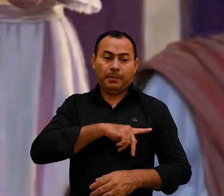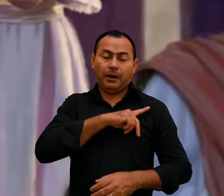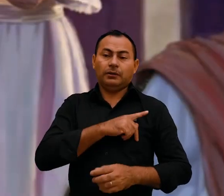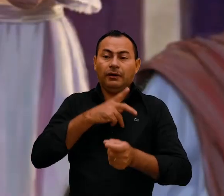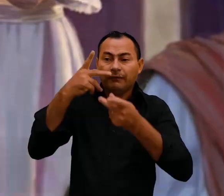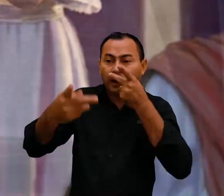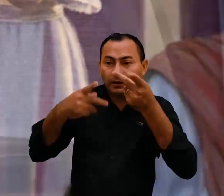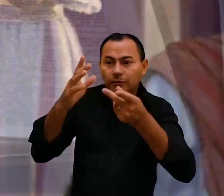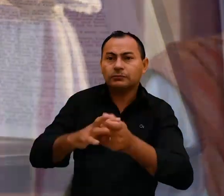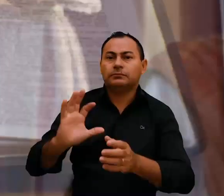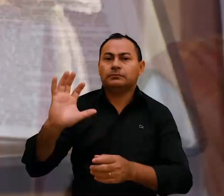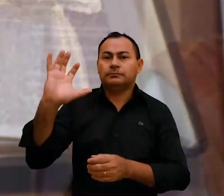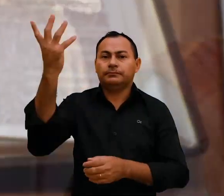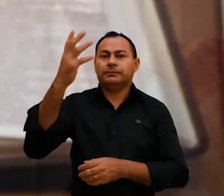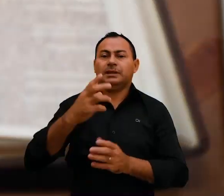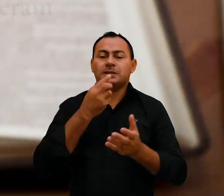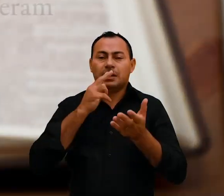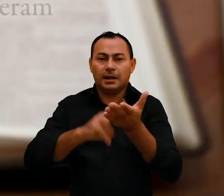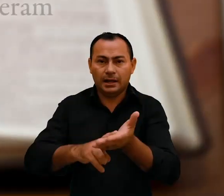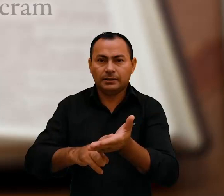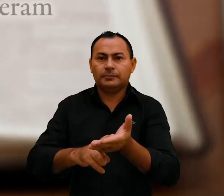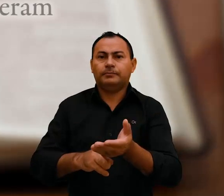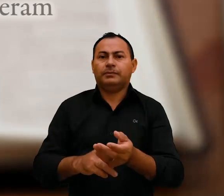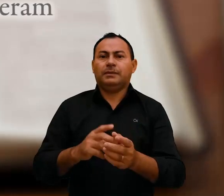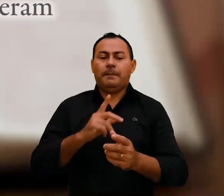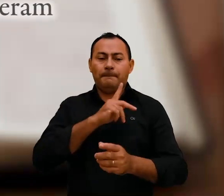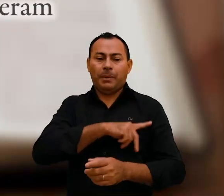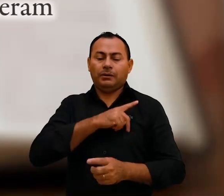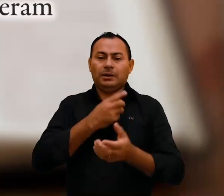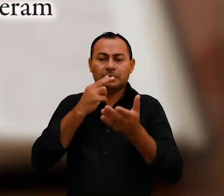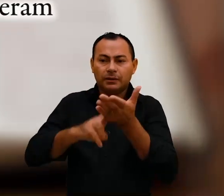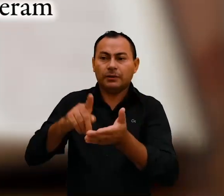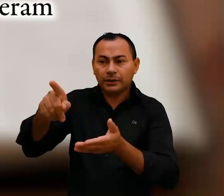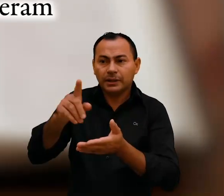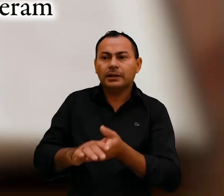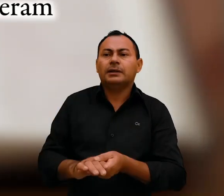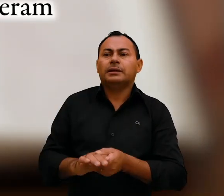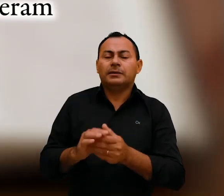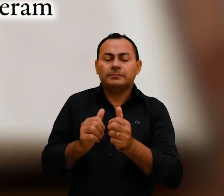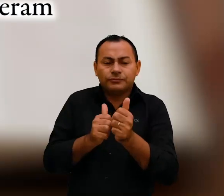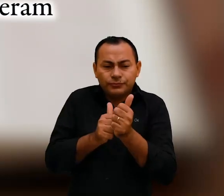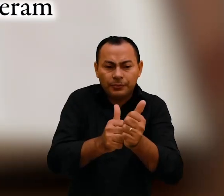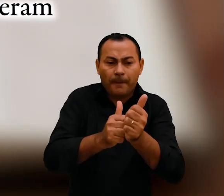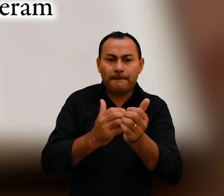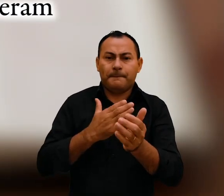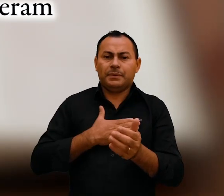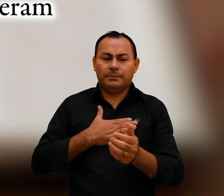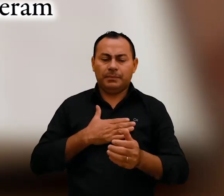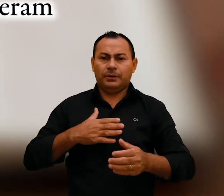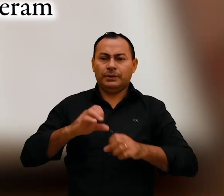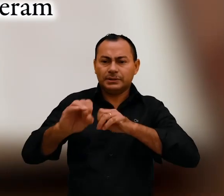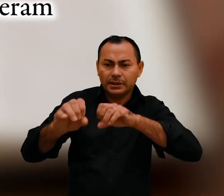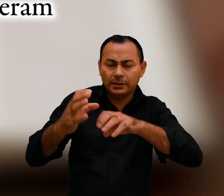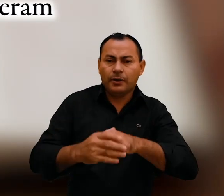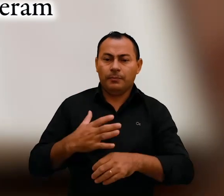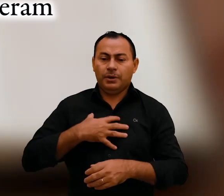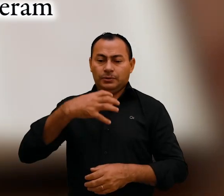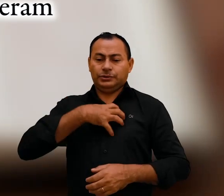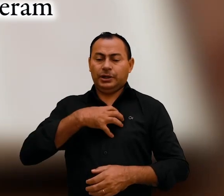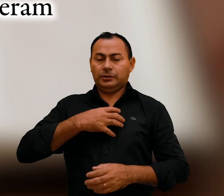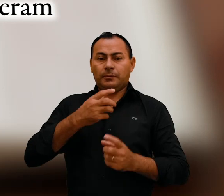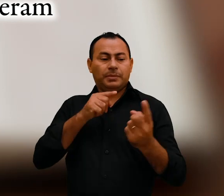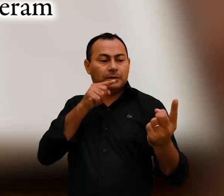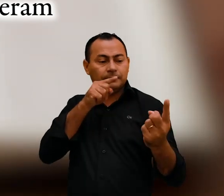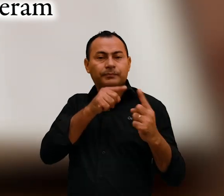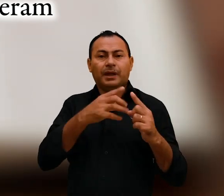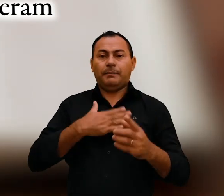Paulo fez referência a isso acontecimento nesta carta Paulo escreve mas você tem seguido de perto meu ensino a